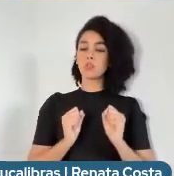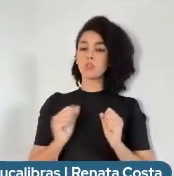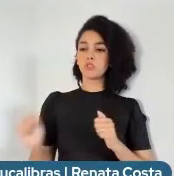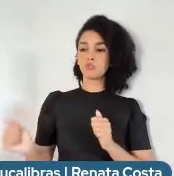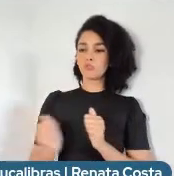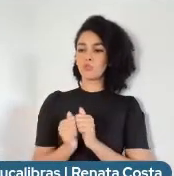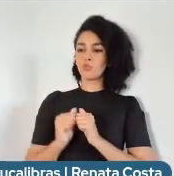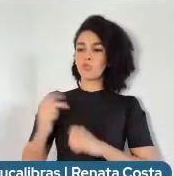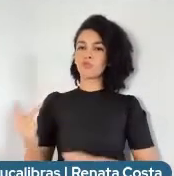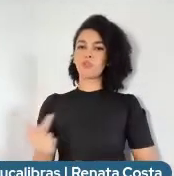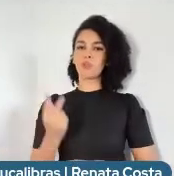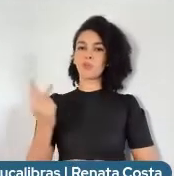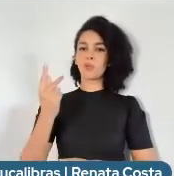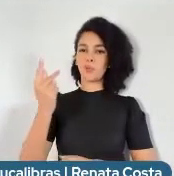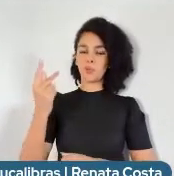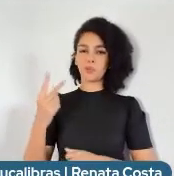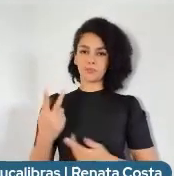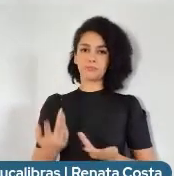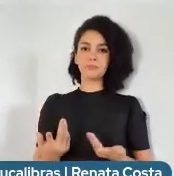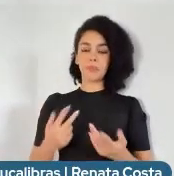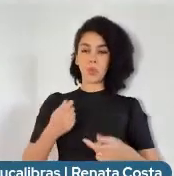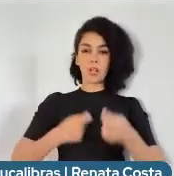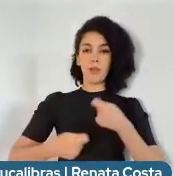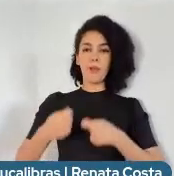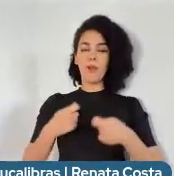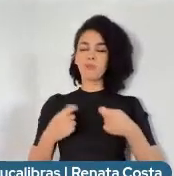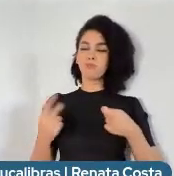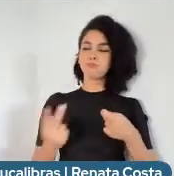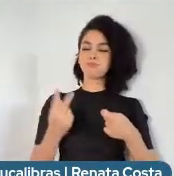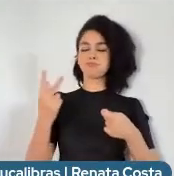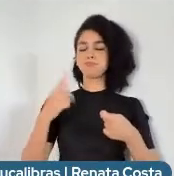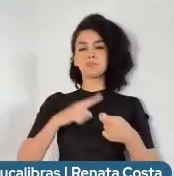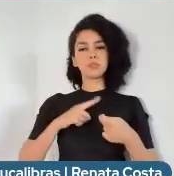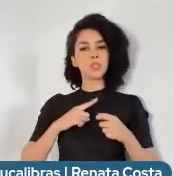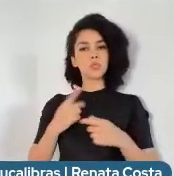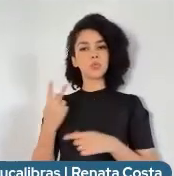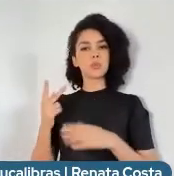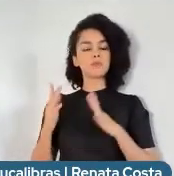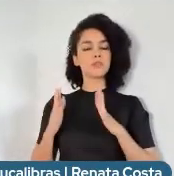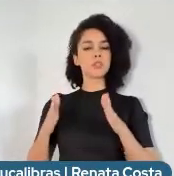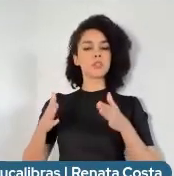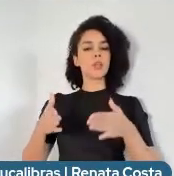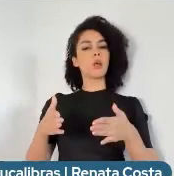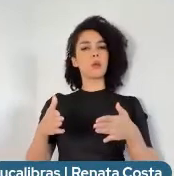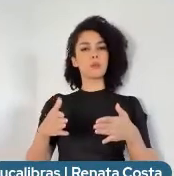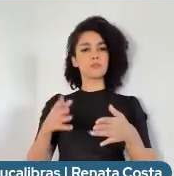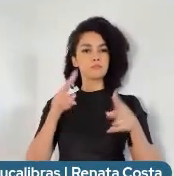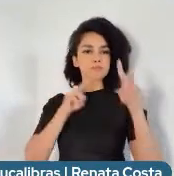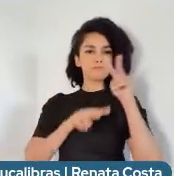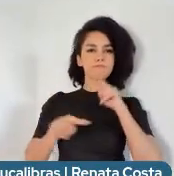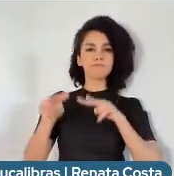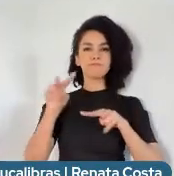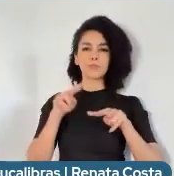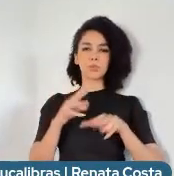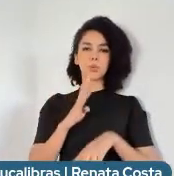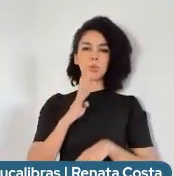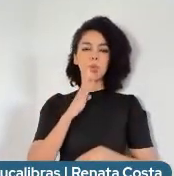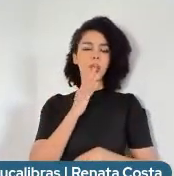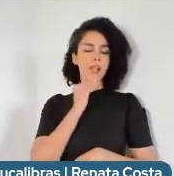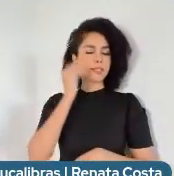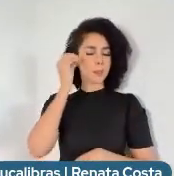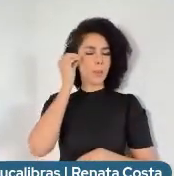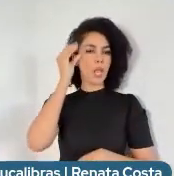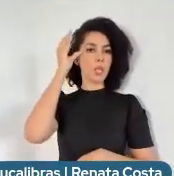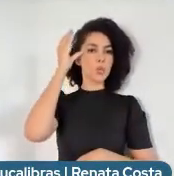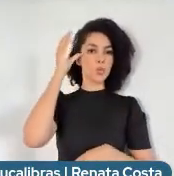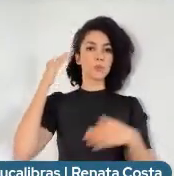para os seus negócios também, né, trazendo a sua visão, trazendo, enfim, o seu conhecimento. Porque,